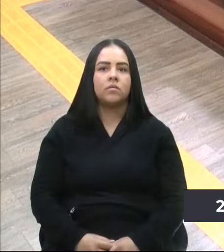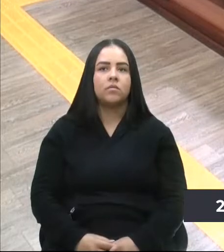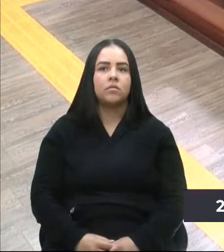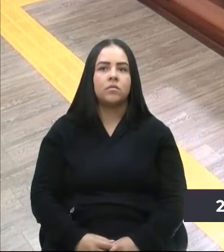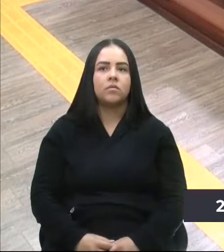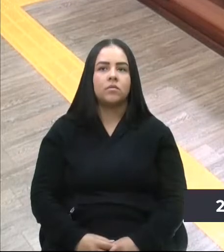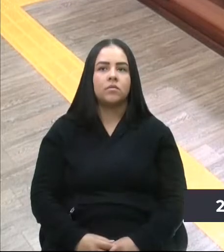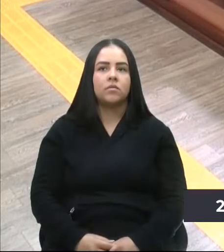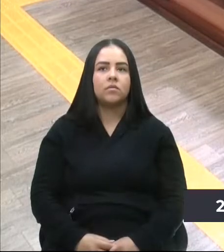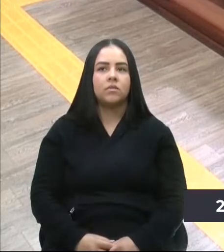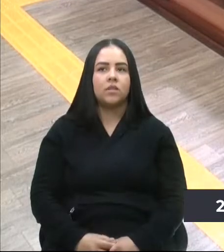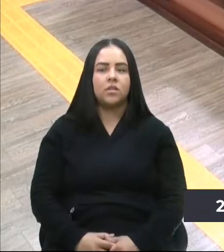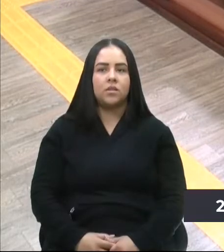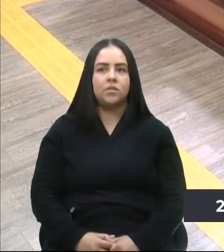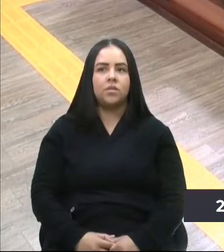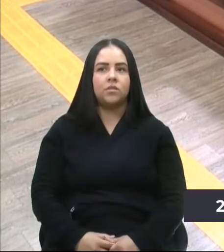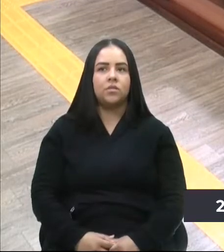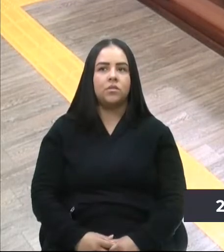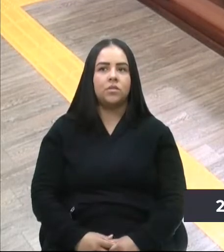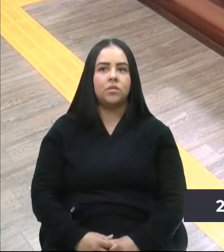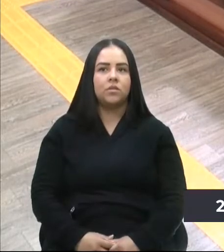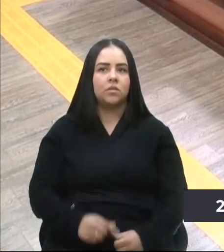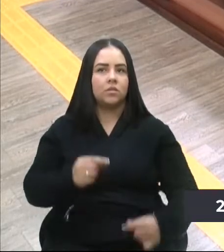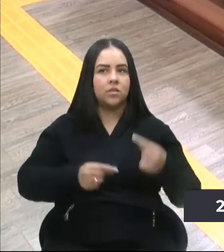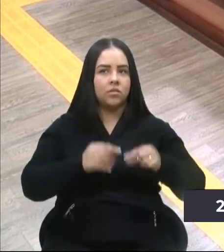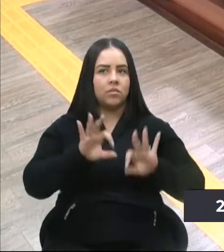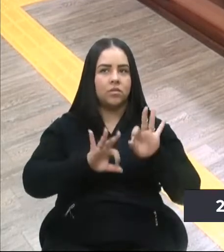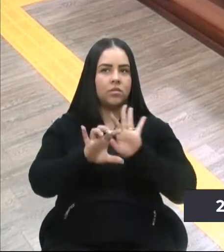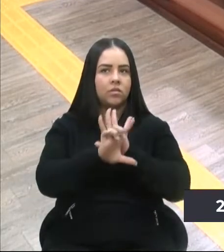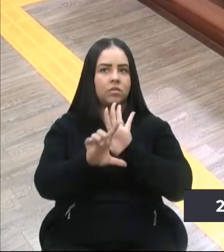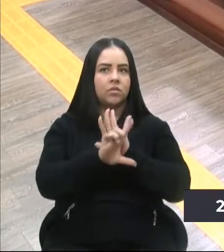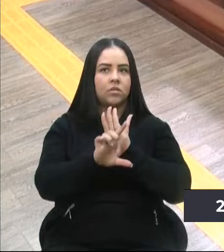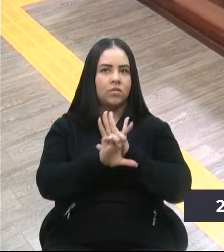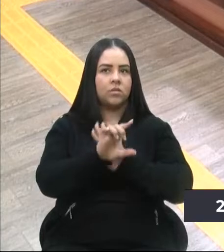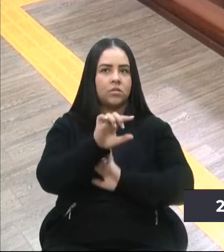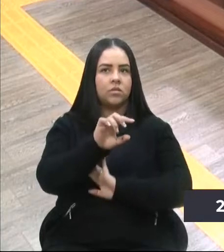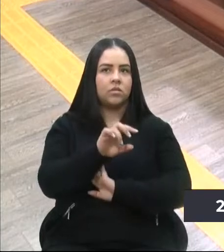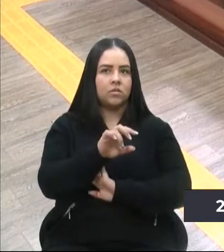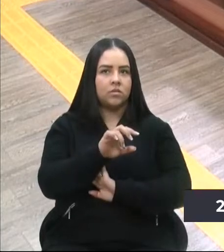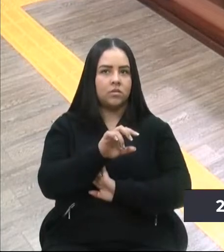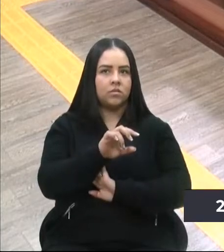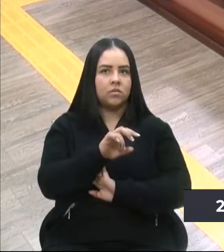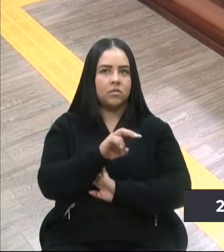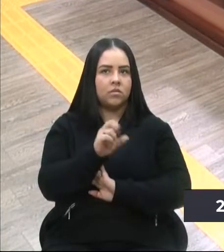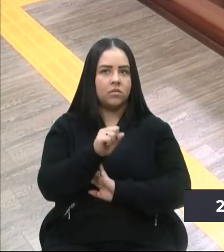Em discussão, o projeto de lei número 108 de 2022.